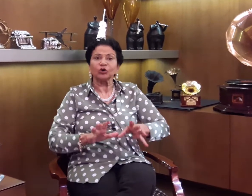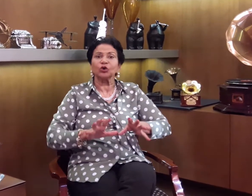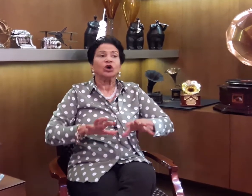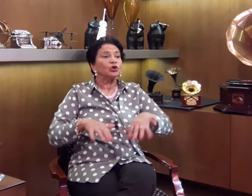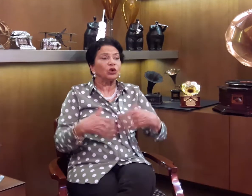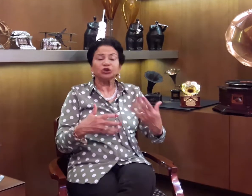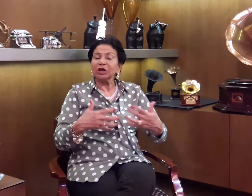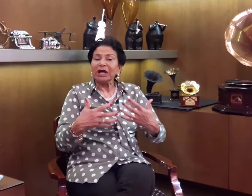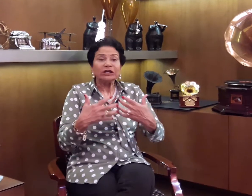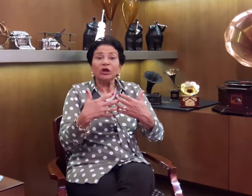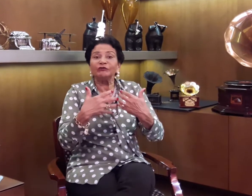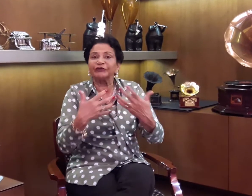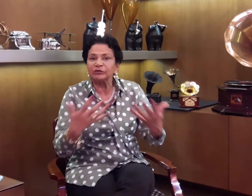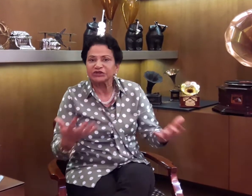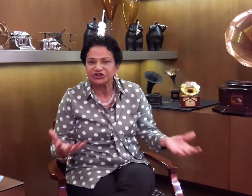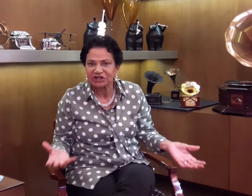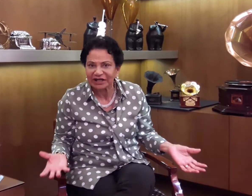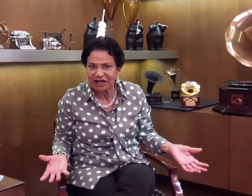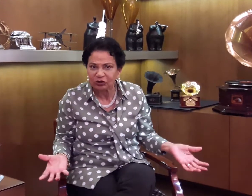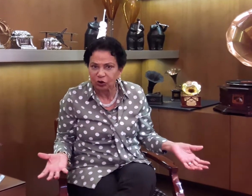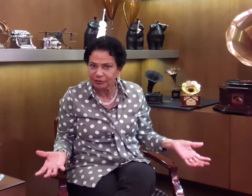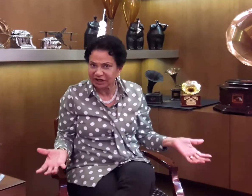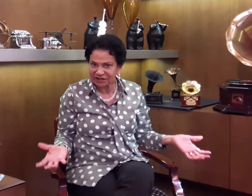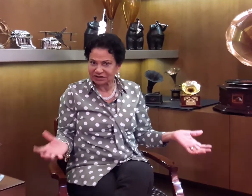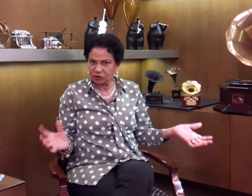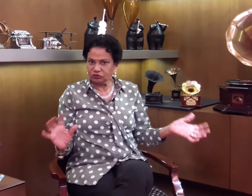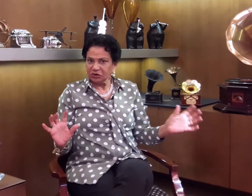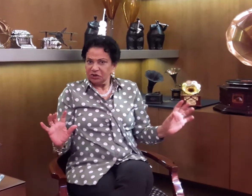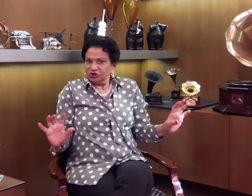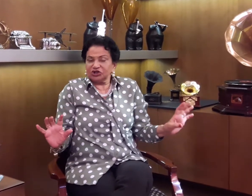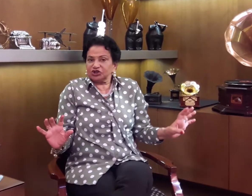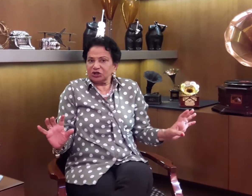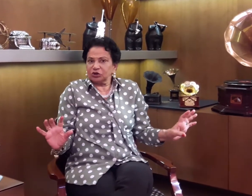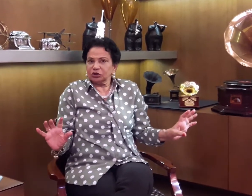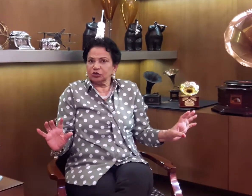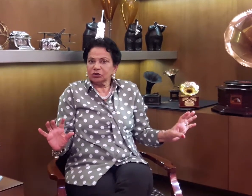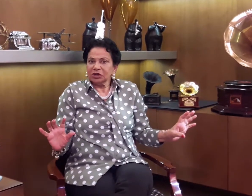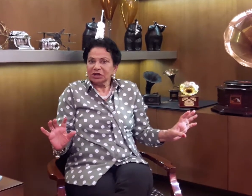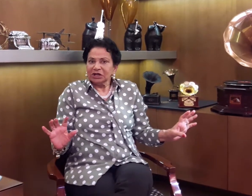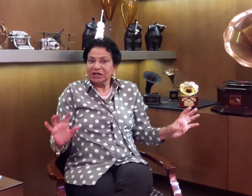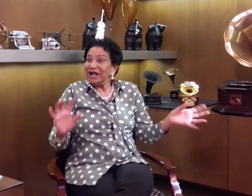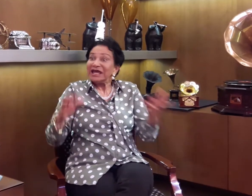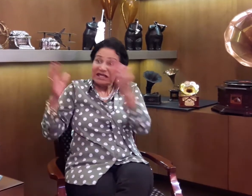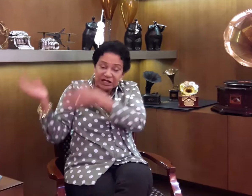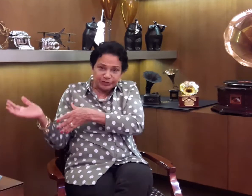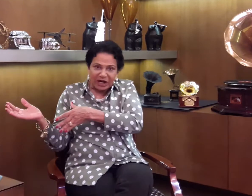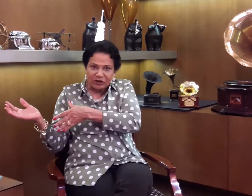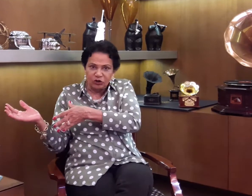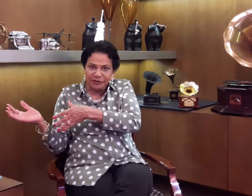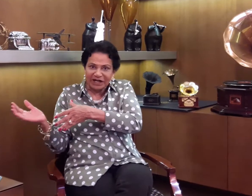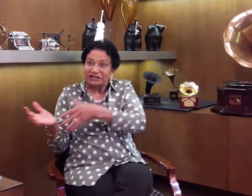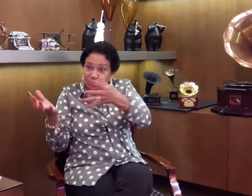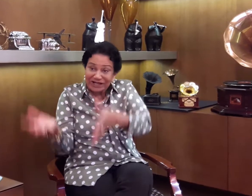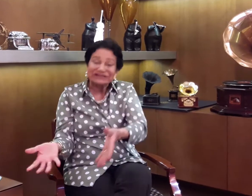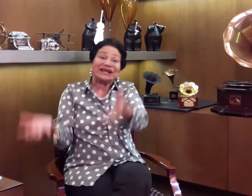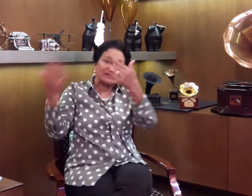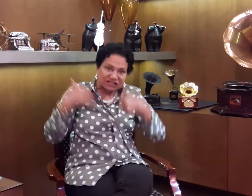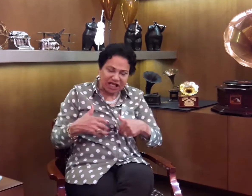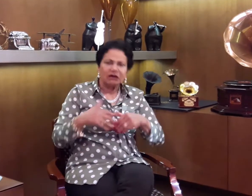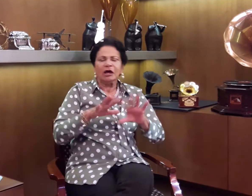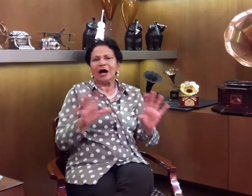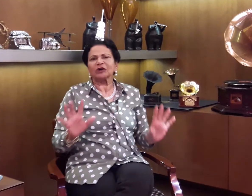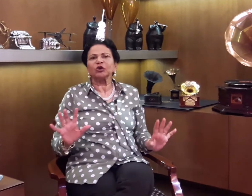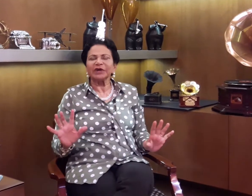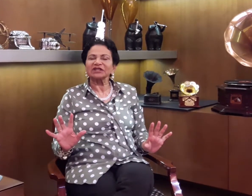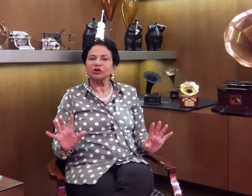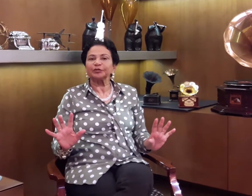sempre álcool. Quando, não vamos estar em aglomeração de jeito nenhum, nem ir para aglomeração, nem